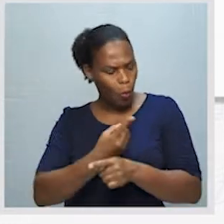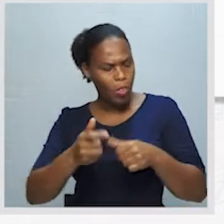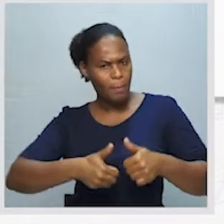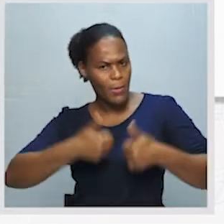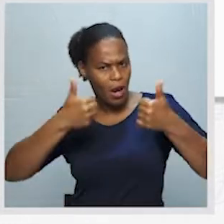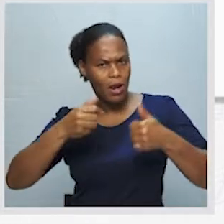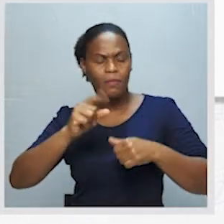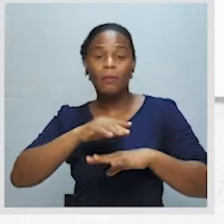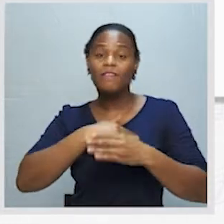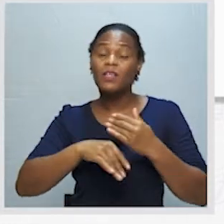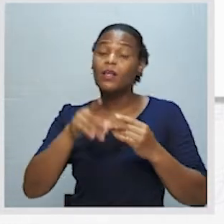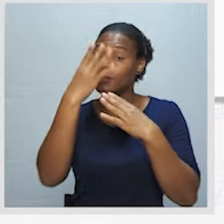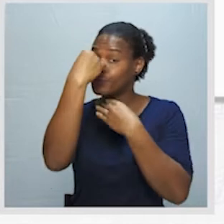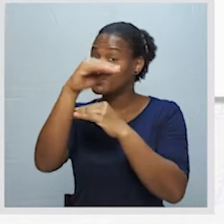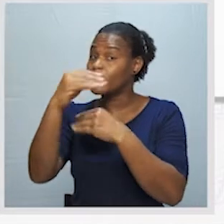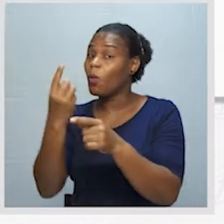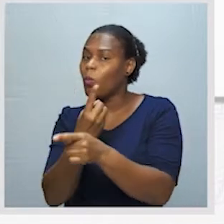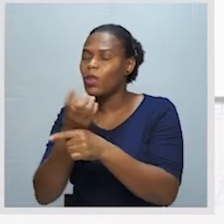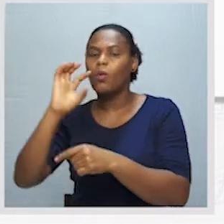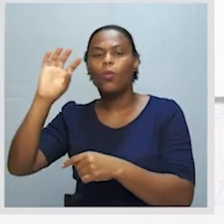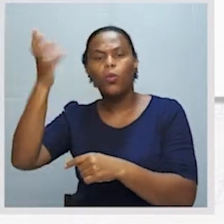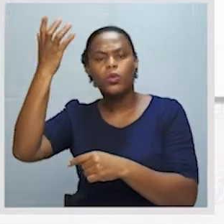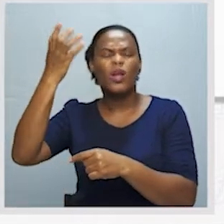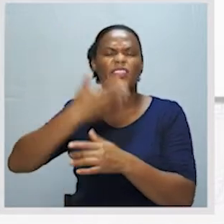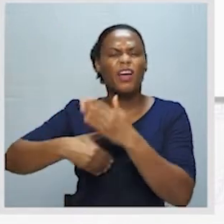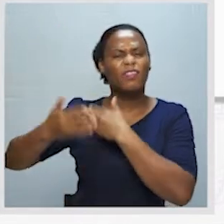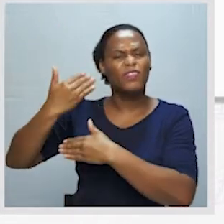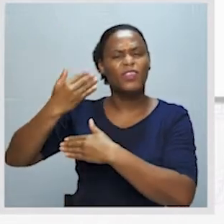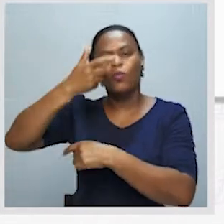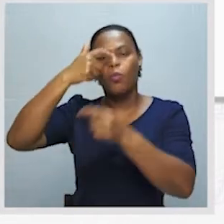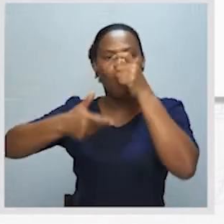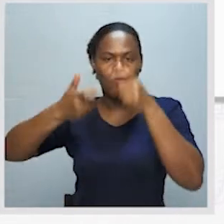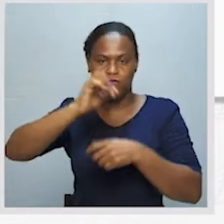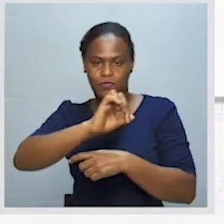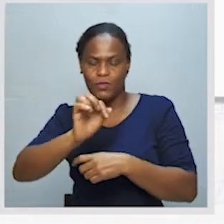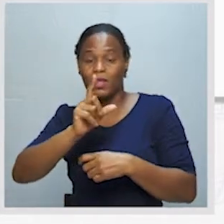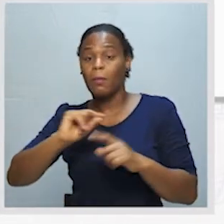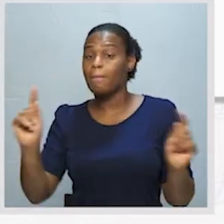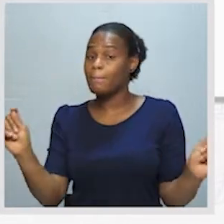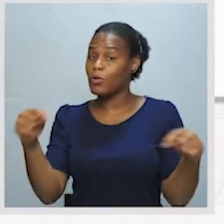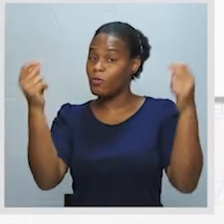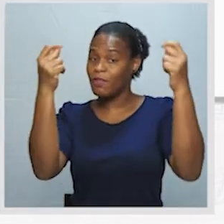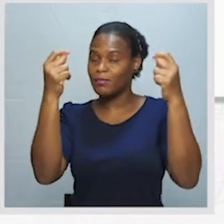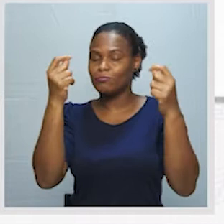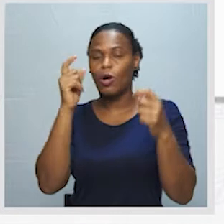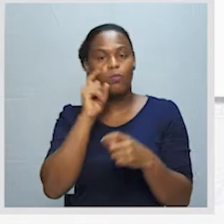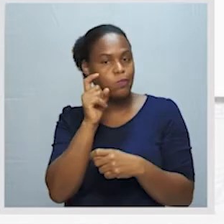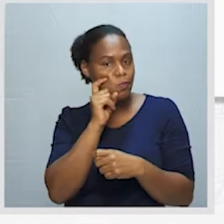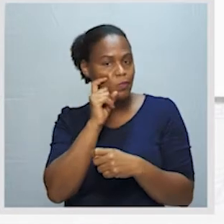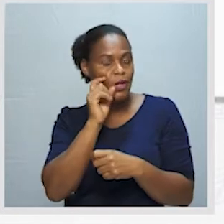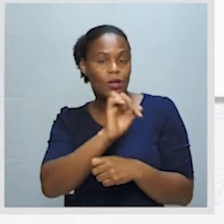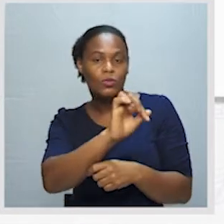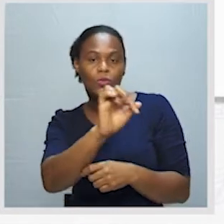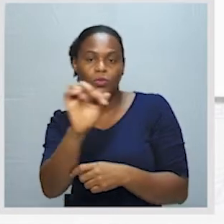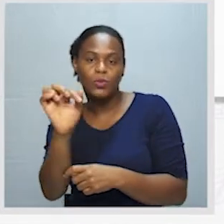benevolência, mas também ensina aspectos culturais e tradicionais de um povo, promovendo e